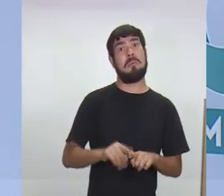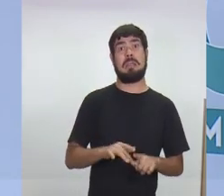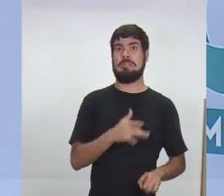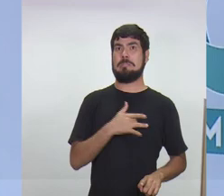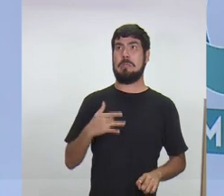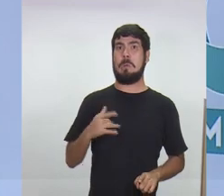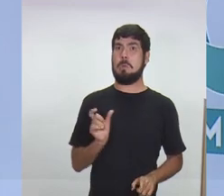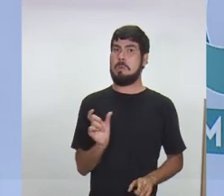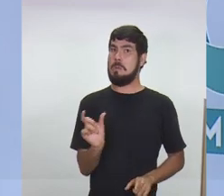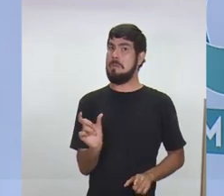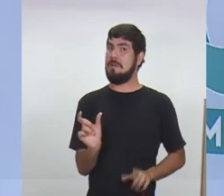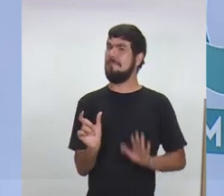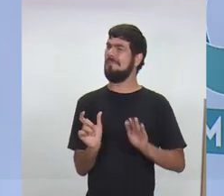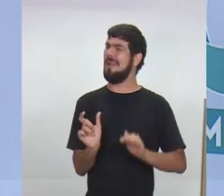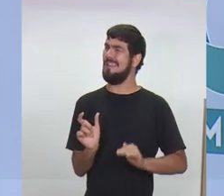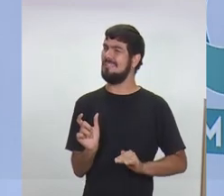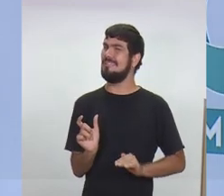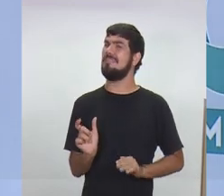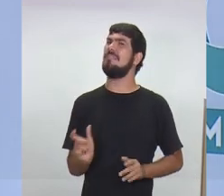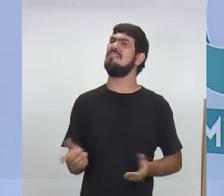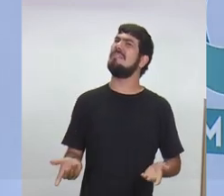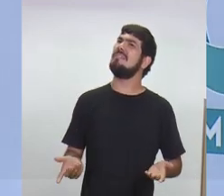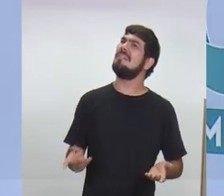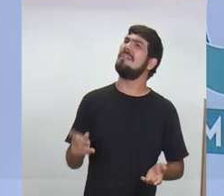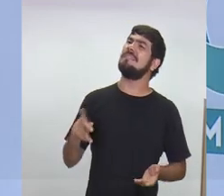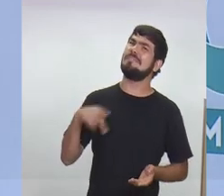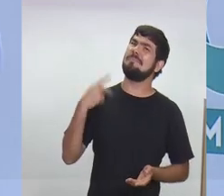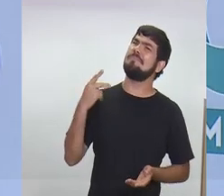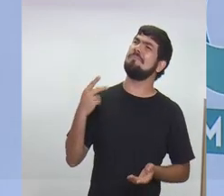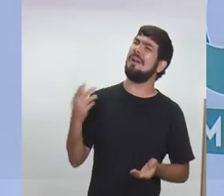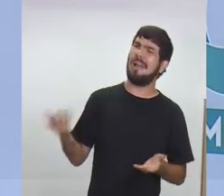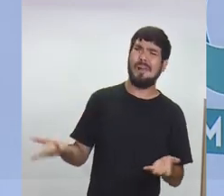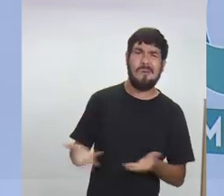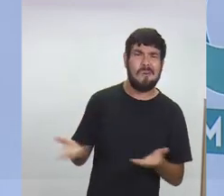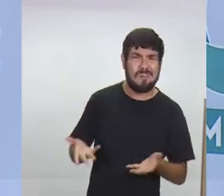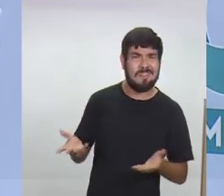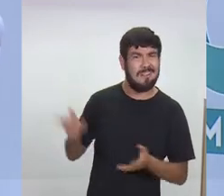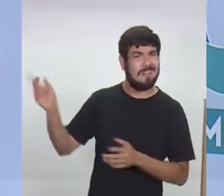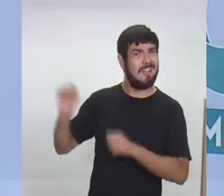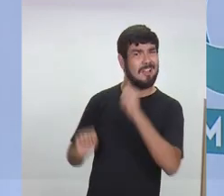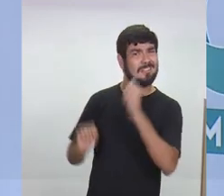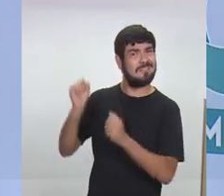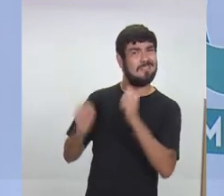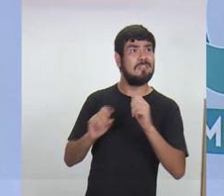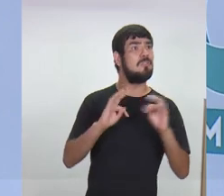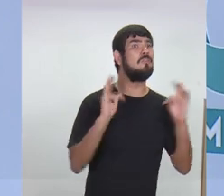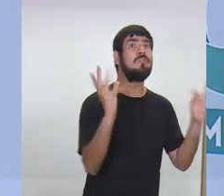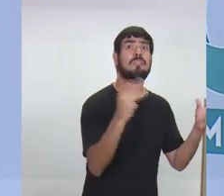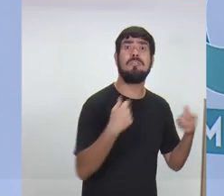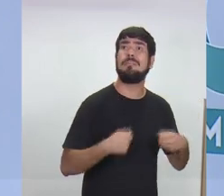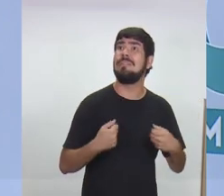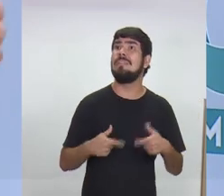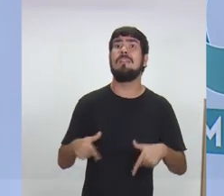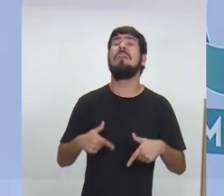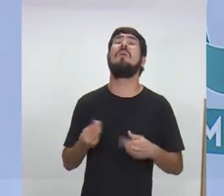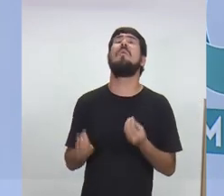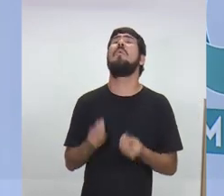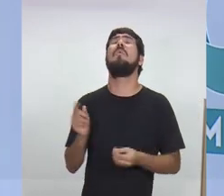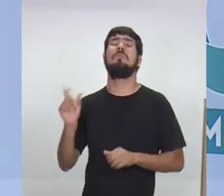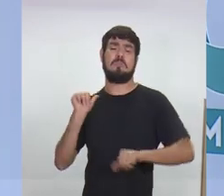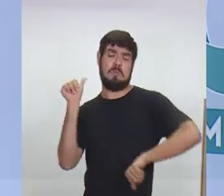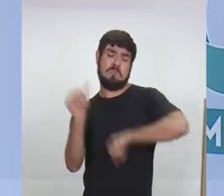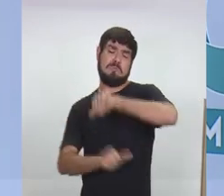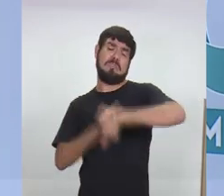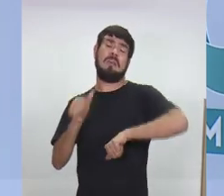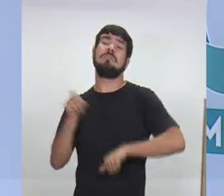essa política adotada pelo distrito está hoje neste momento em que todos precisam de emprego o que o senhor fará como governador